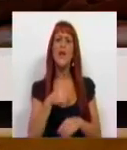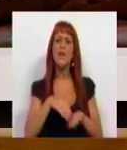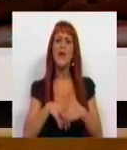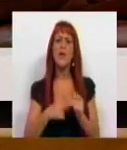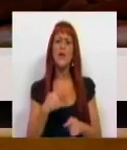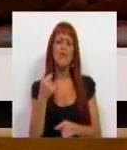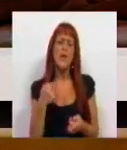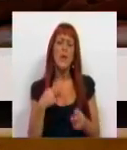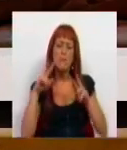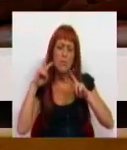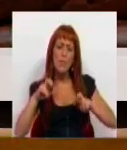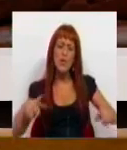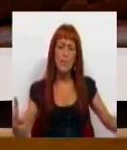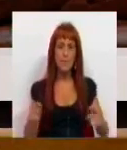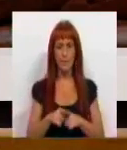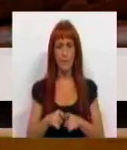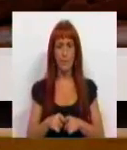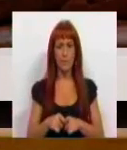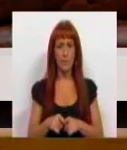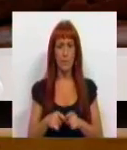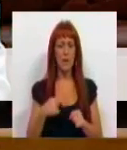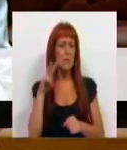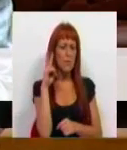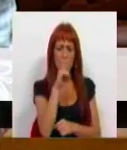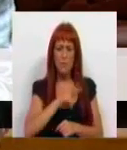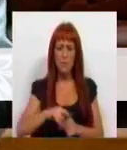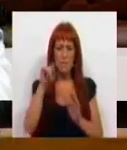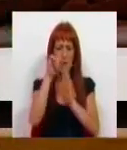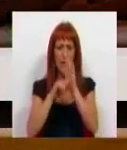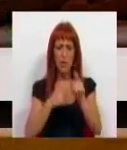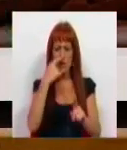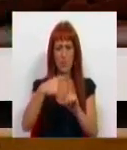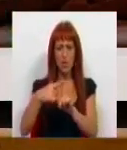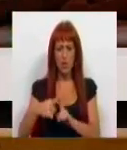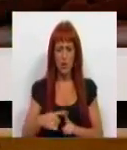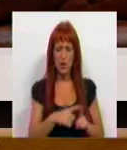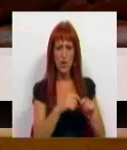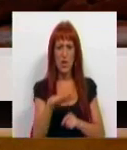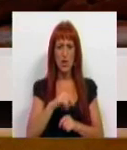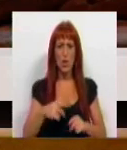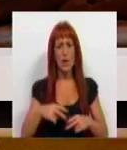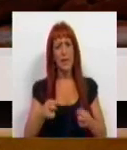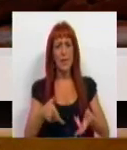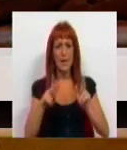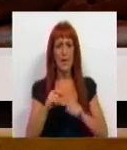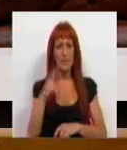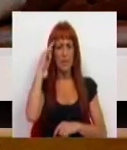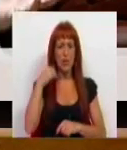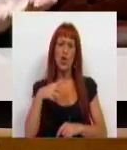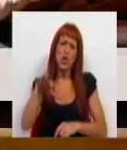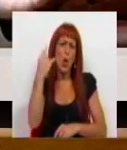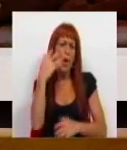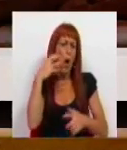façam uma pequena pesquisa. Passem os olhos pela lista de beneficiários da Zona Franca da Madeira e escolham